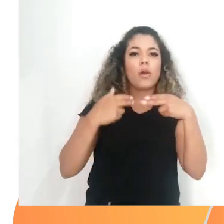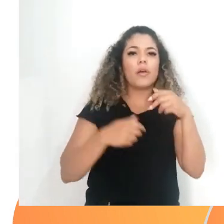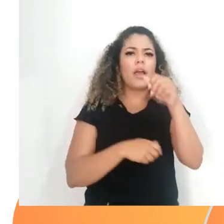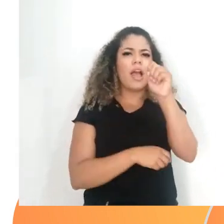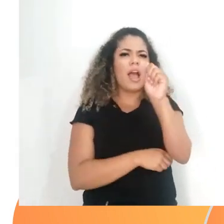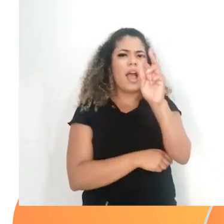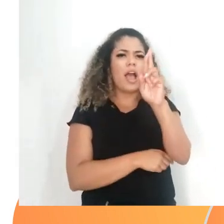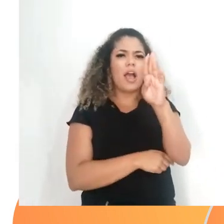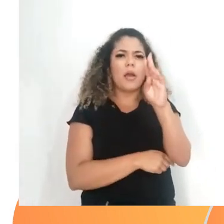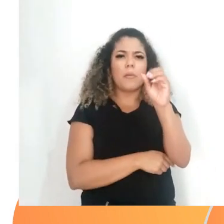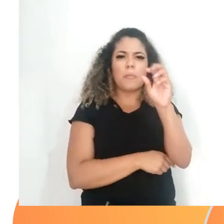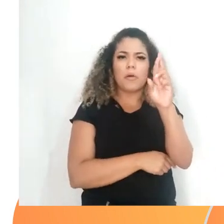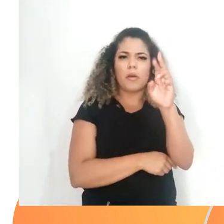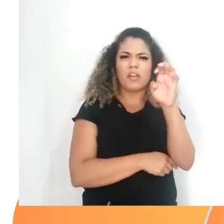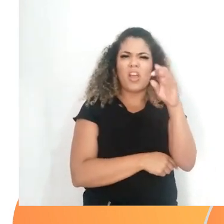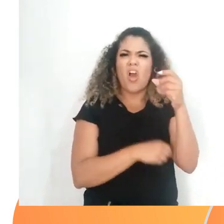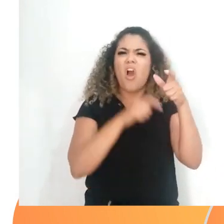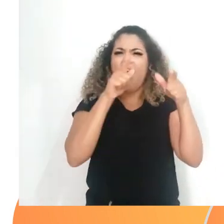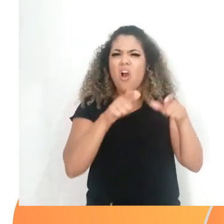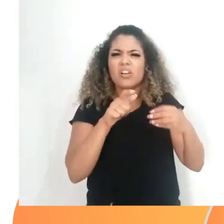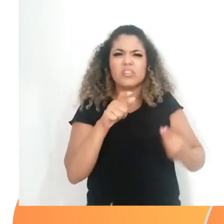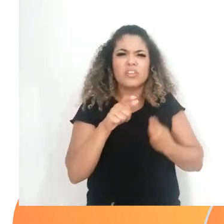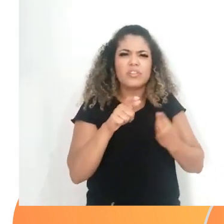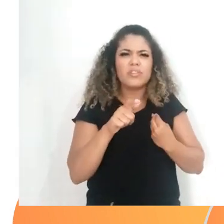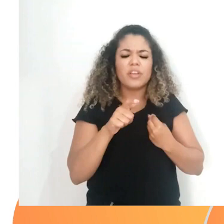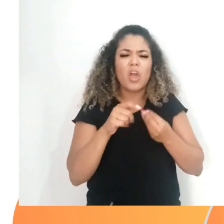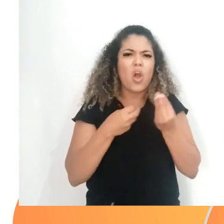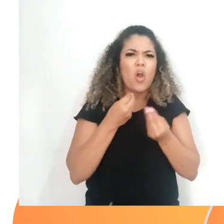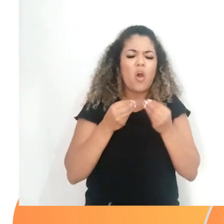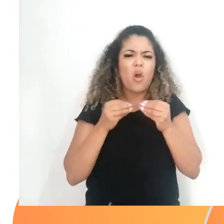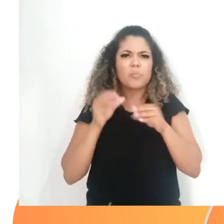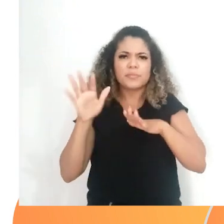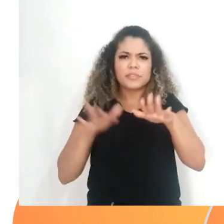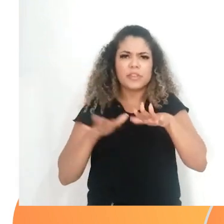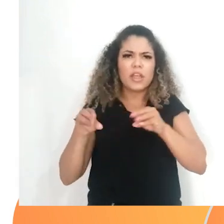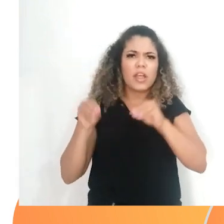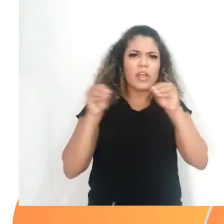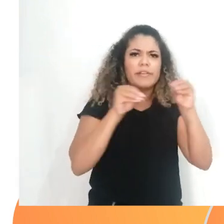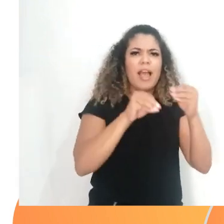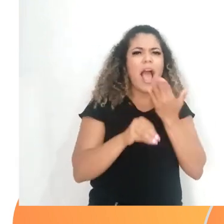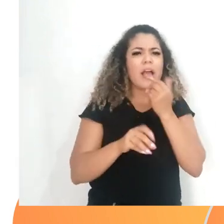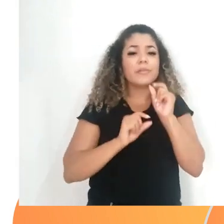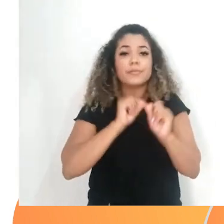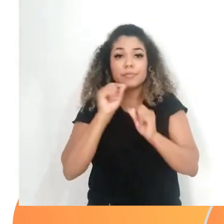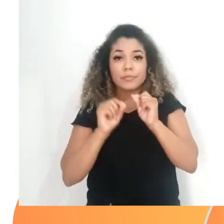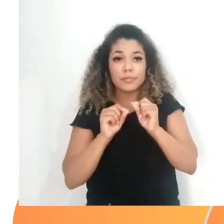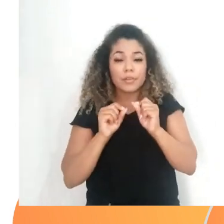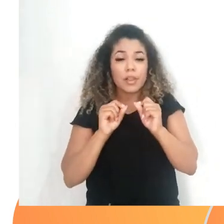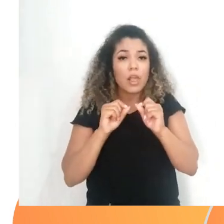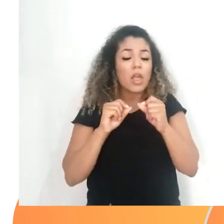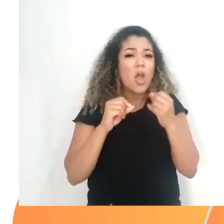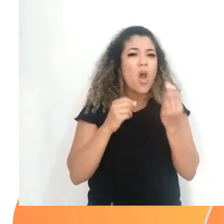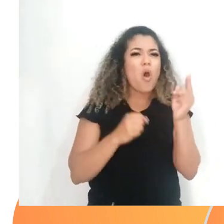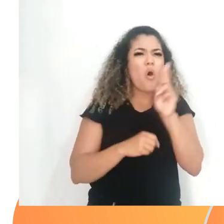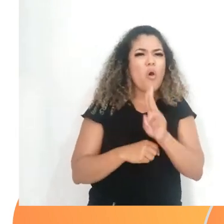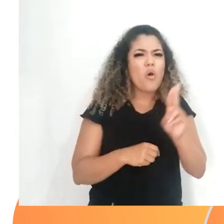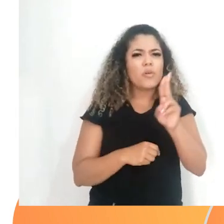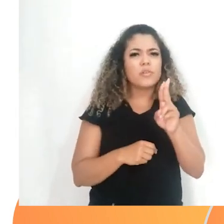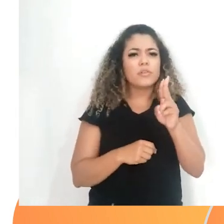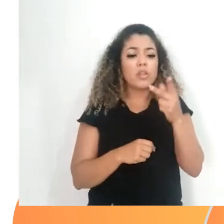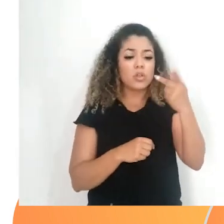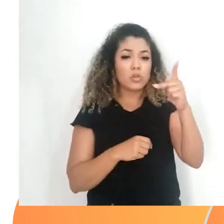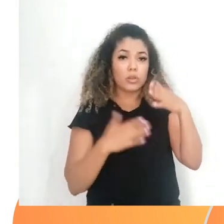animais arbóreos, onde eles vivem, como eles se locomovem, como eles se alimentam e como eles